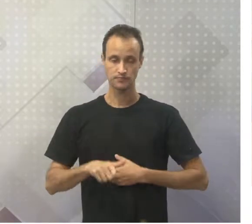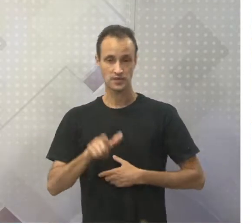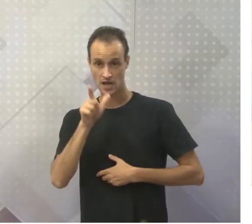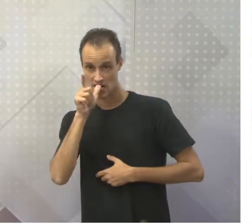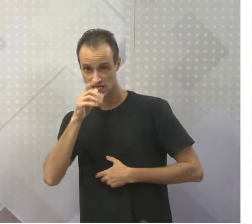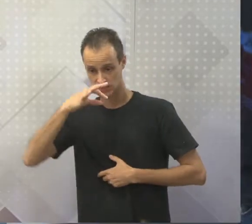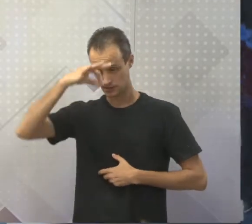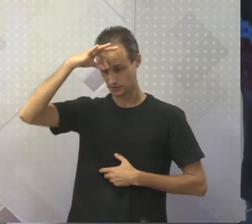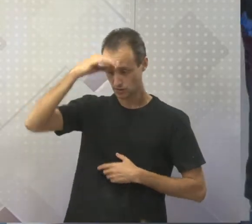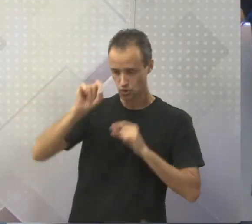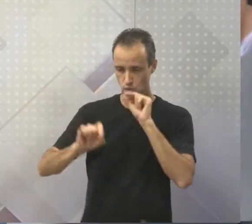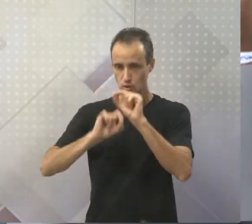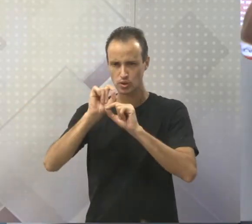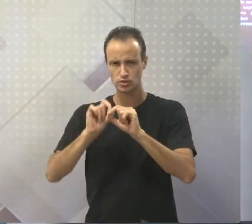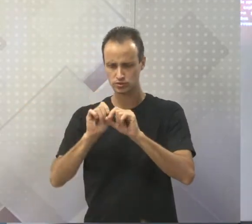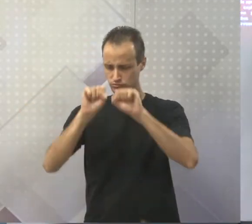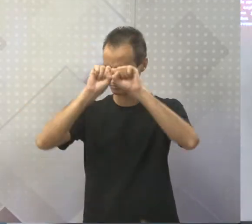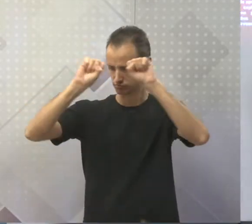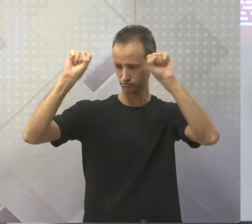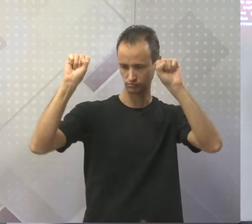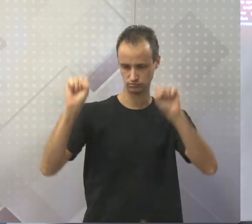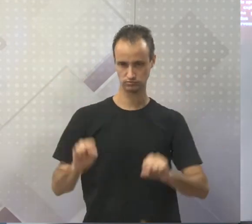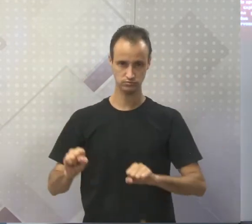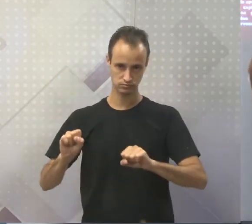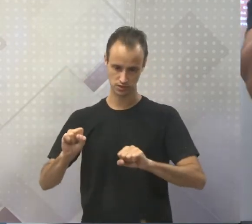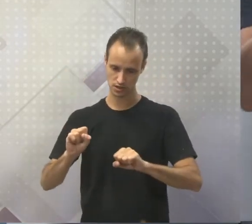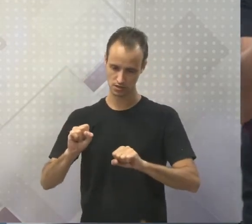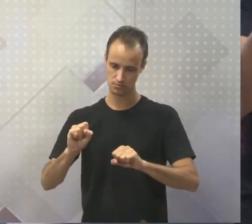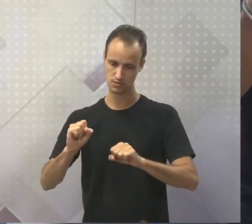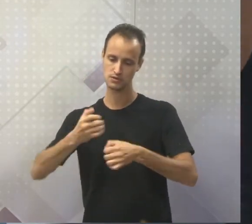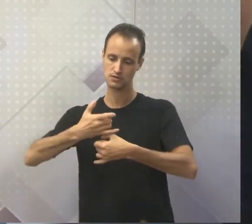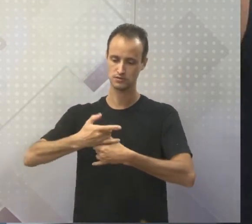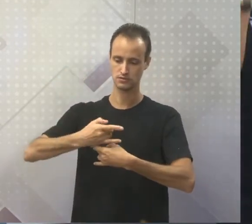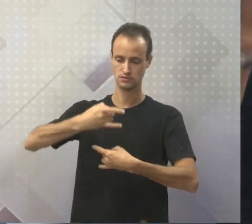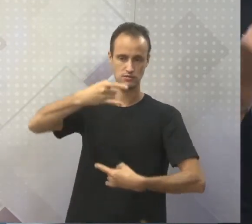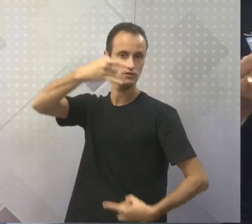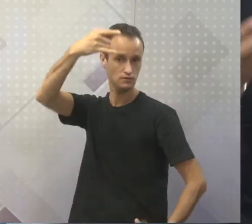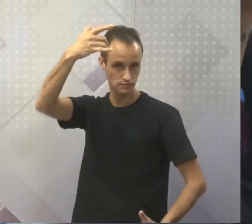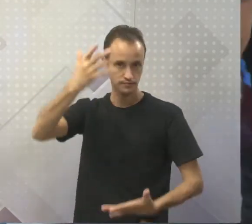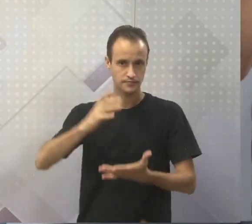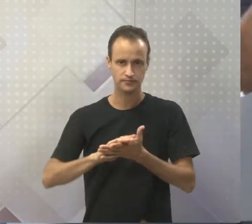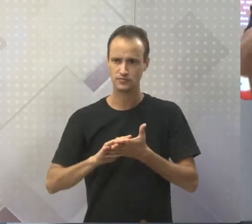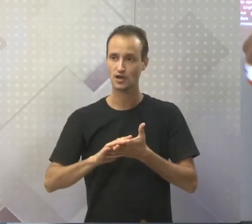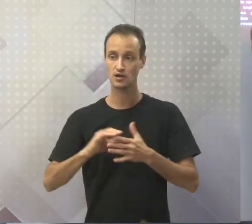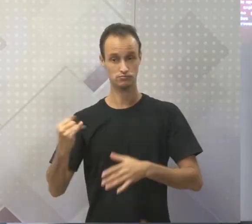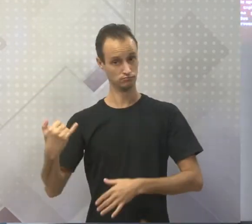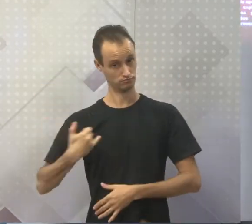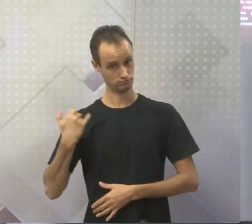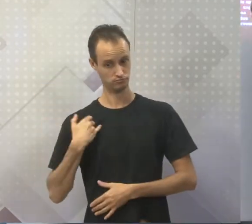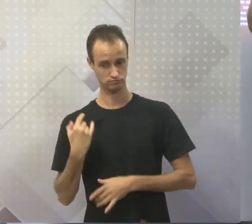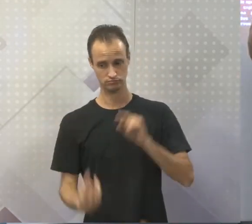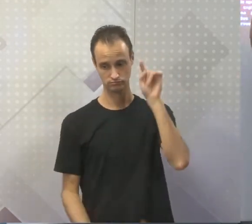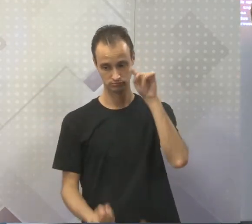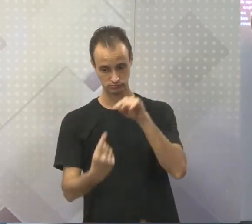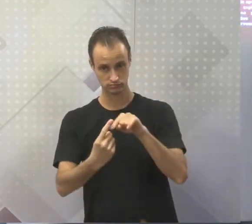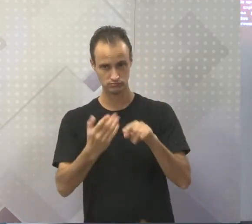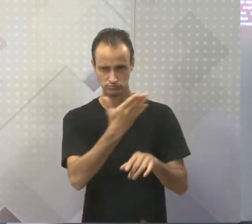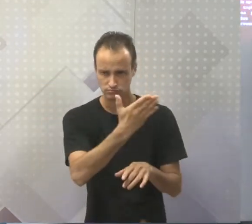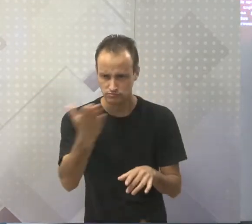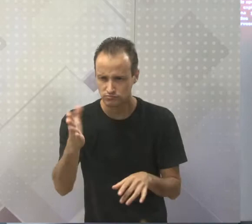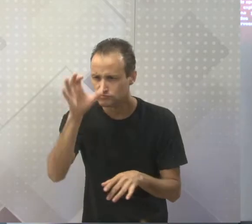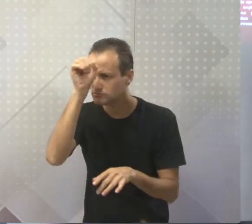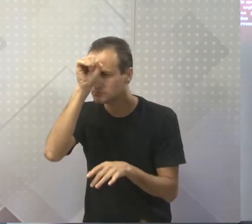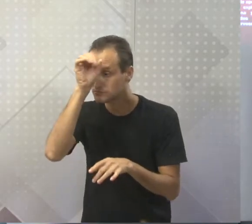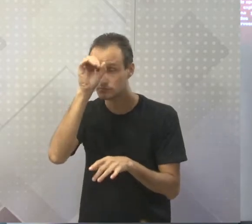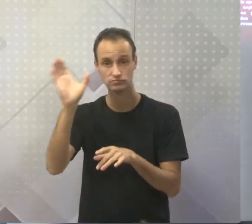nervoso. Idade propícia para que vocês tenham um conhecimento